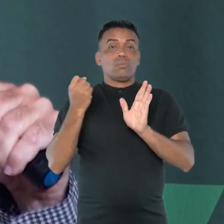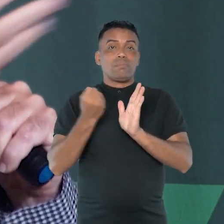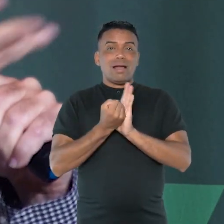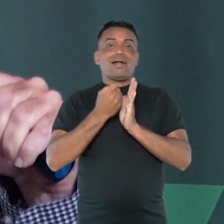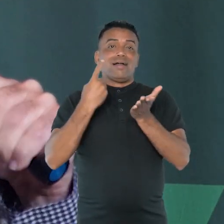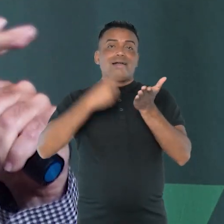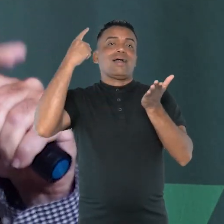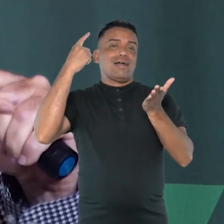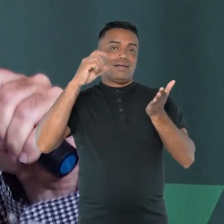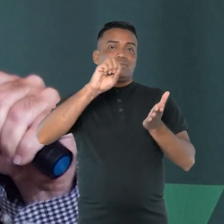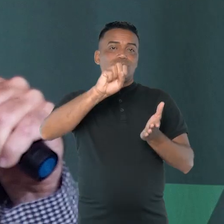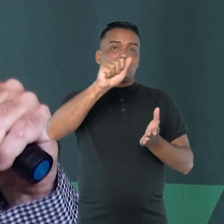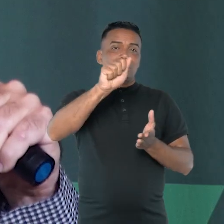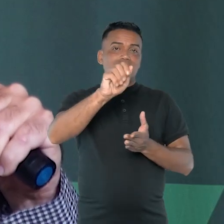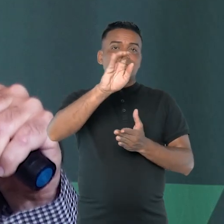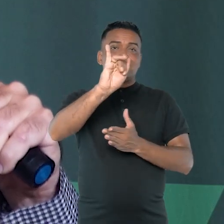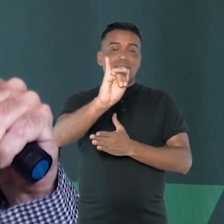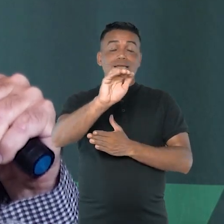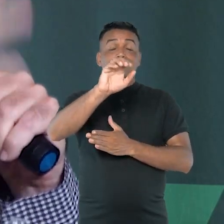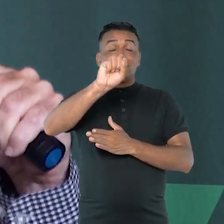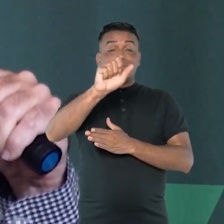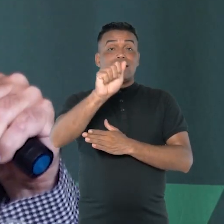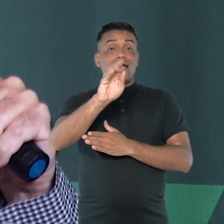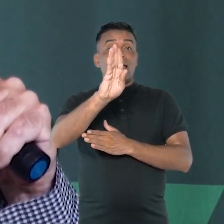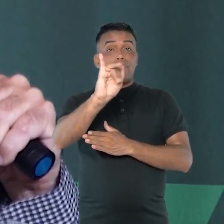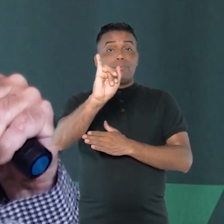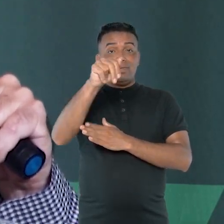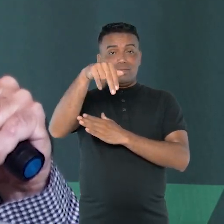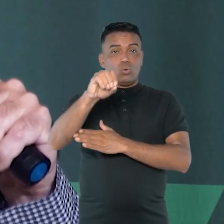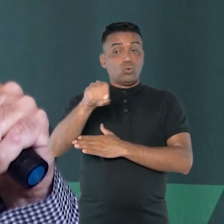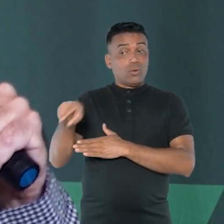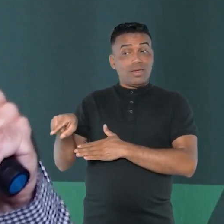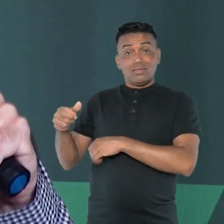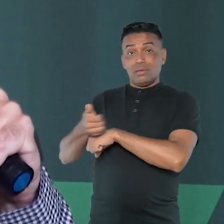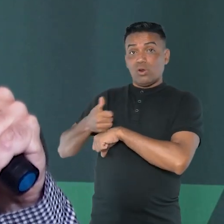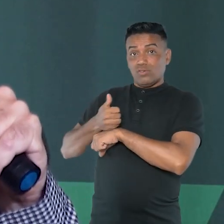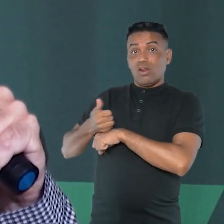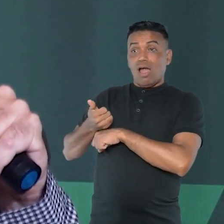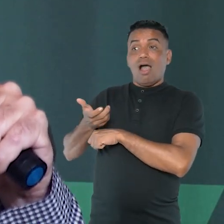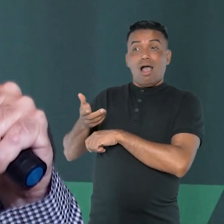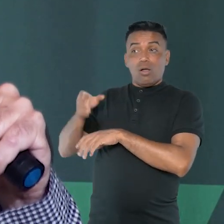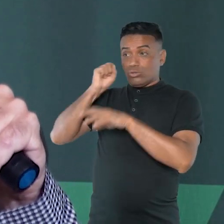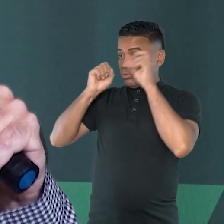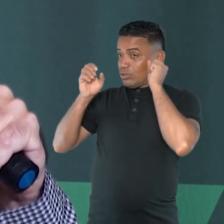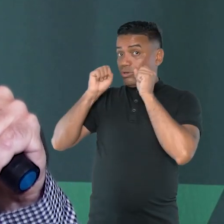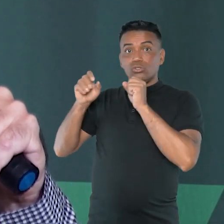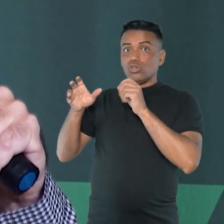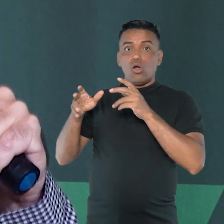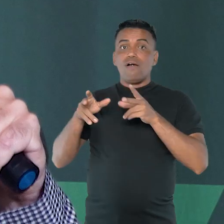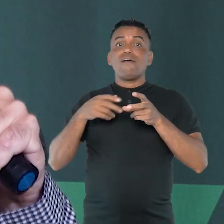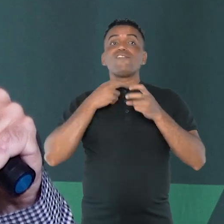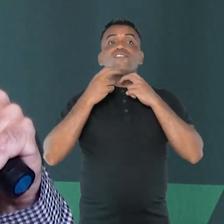e que era um livro que tinha sido recém-lançado. Então a gente percebe que esse escutador, na verdade, e ele mesmo fala isso no relato, ele escutava não só as